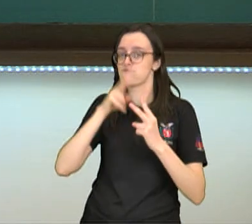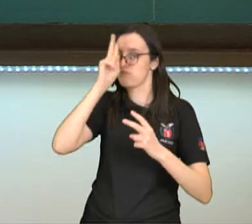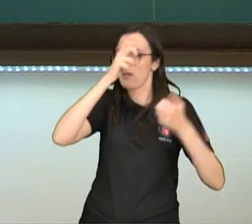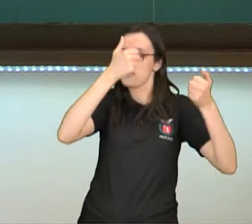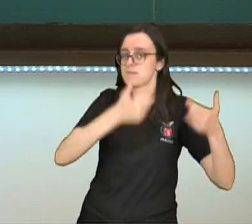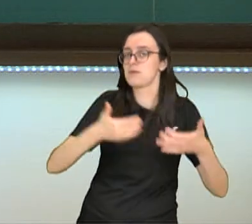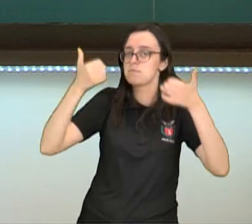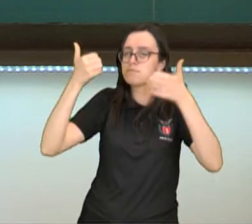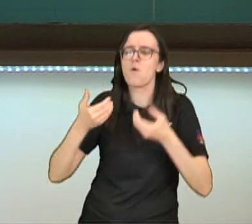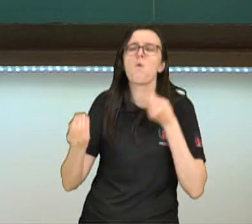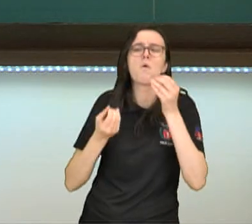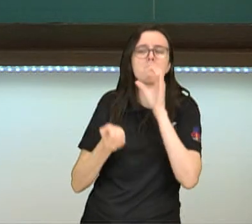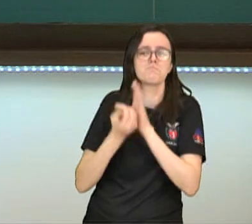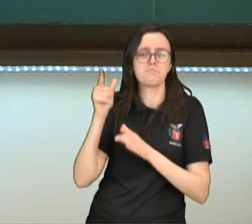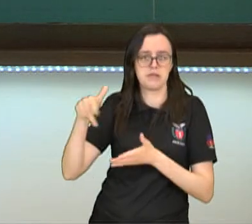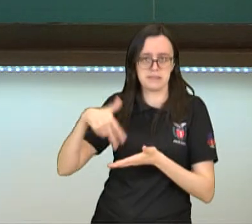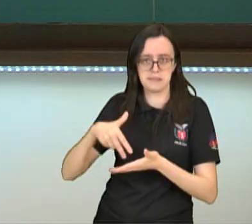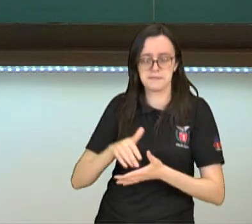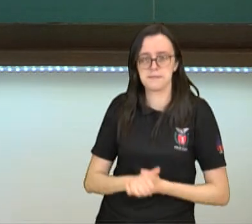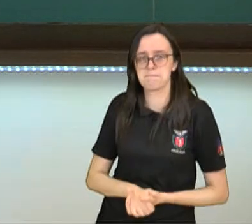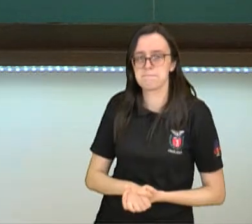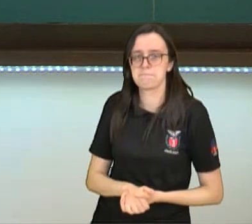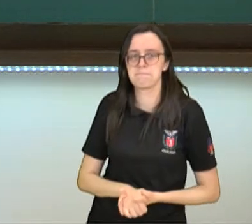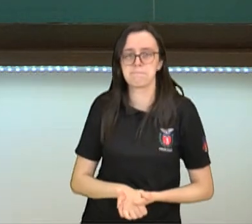sobre como que surgiu essa dança.